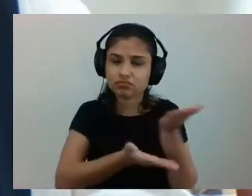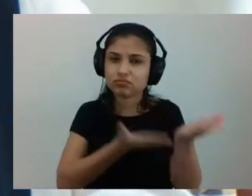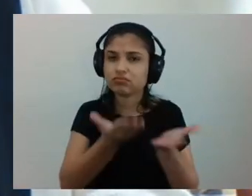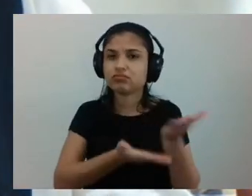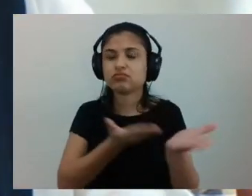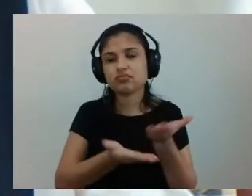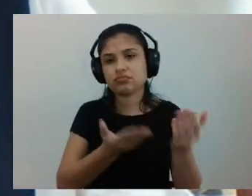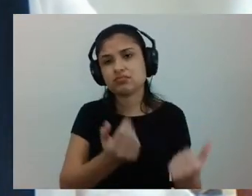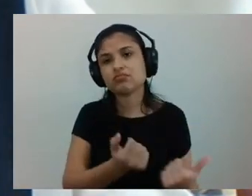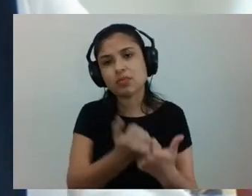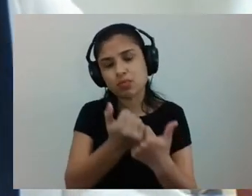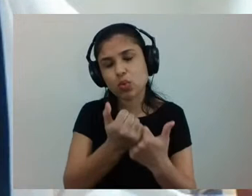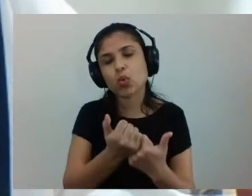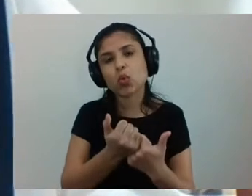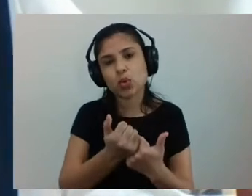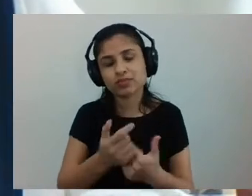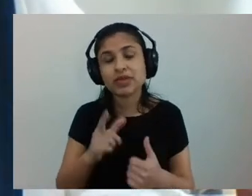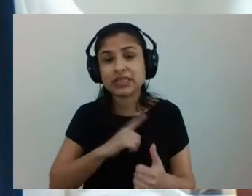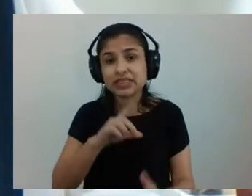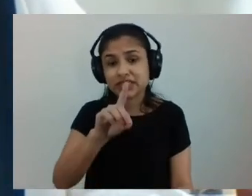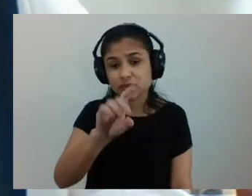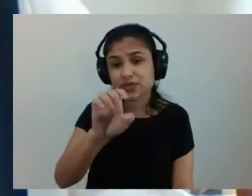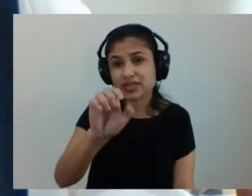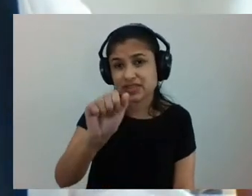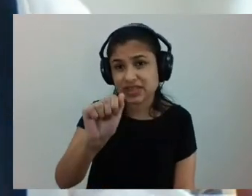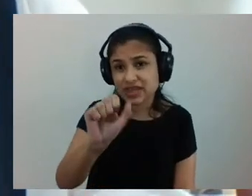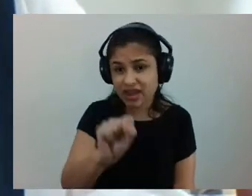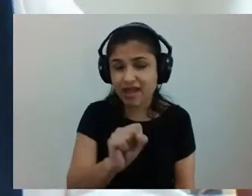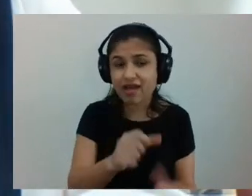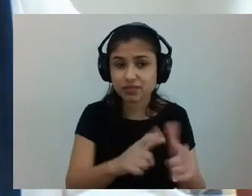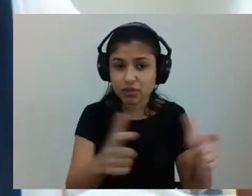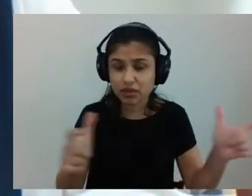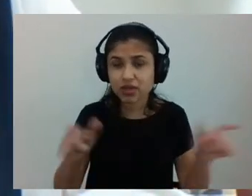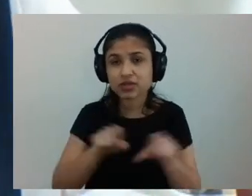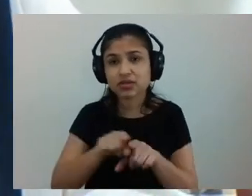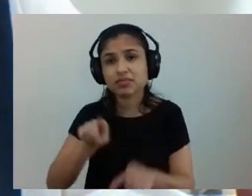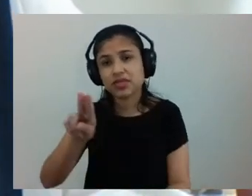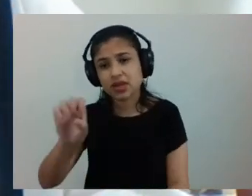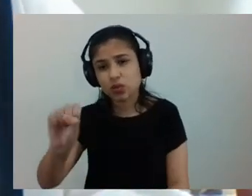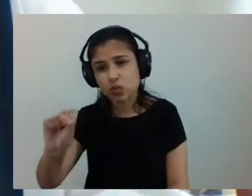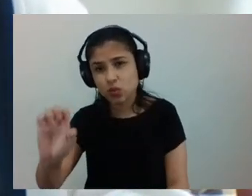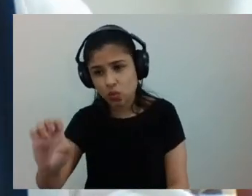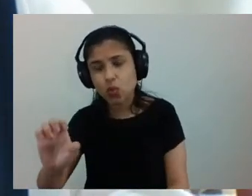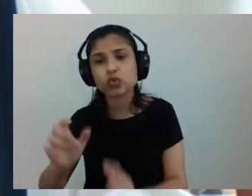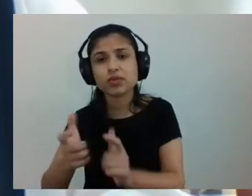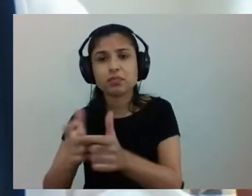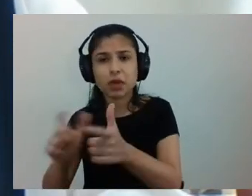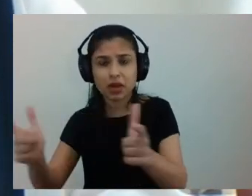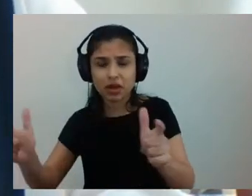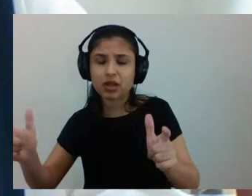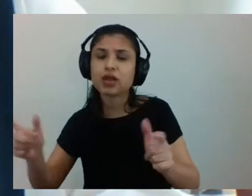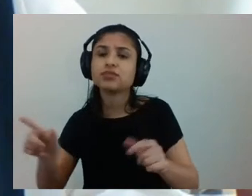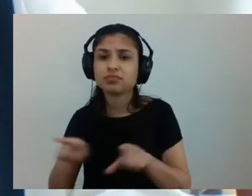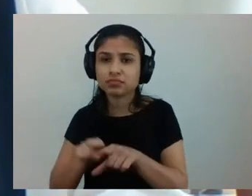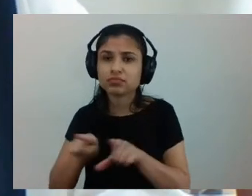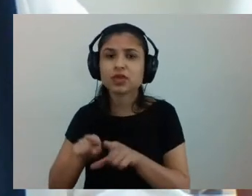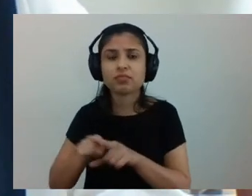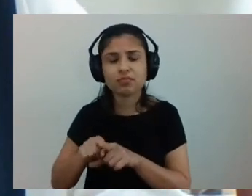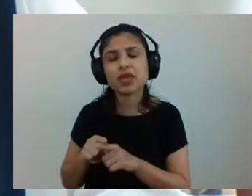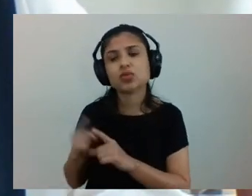aí não só o DEAS ampliou, como também a UNSE vem como a Barato nos últimos